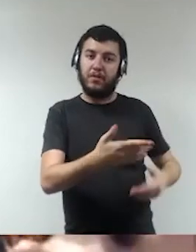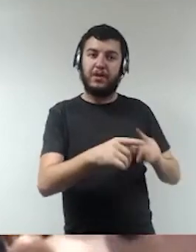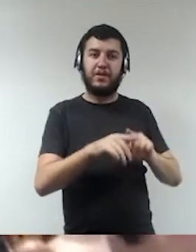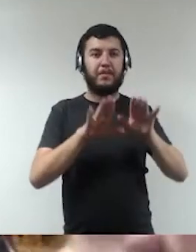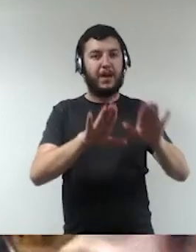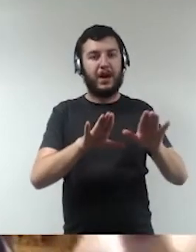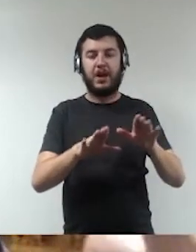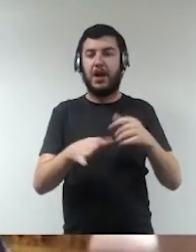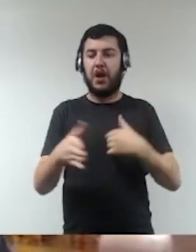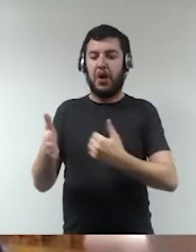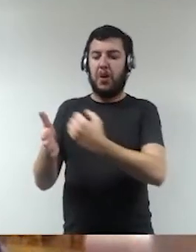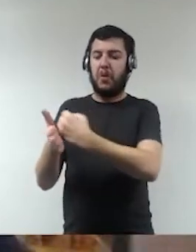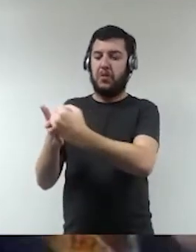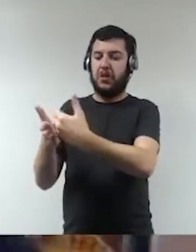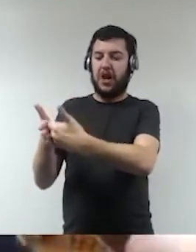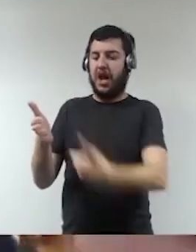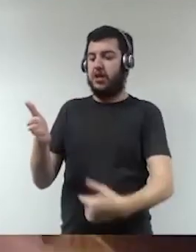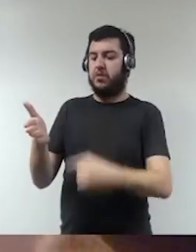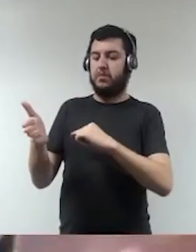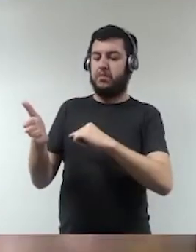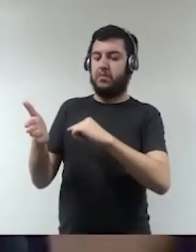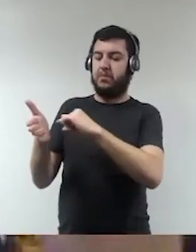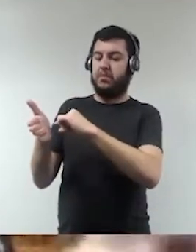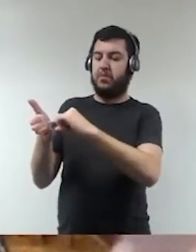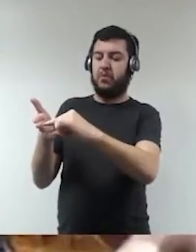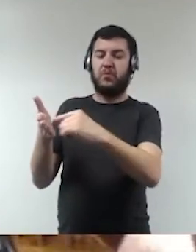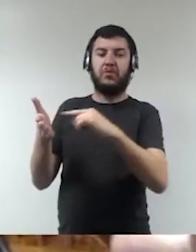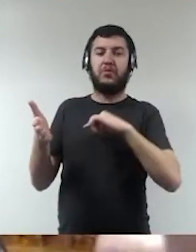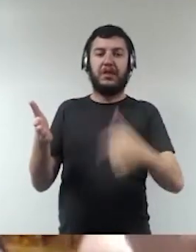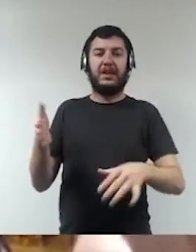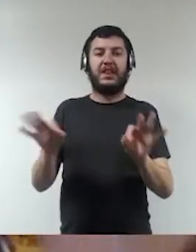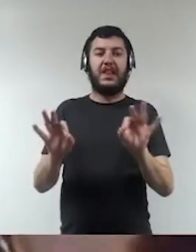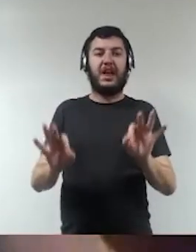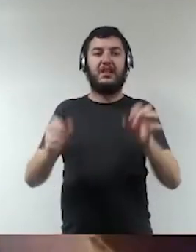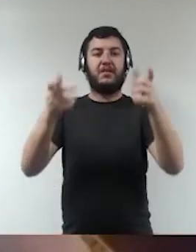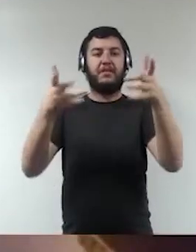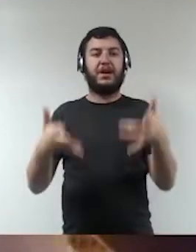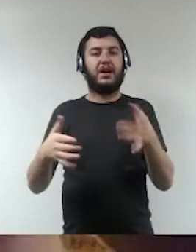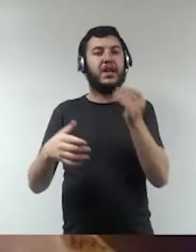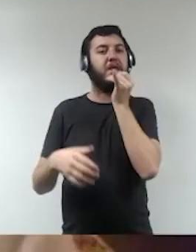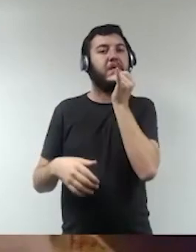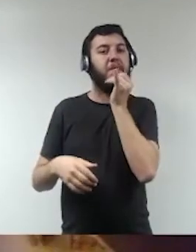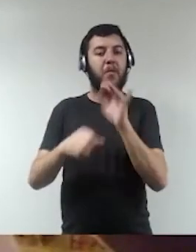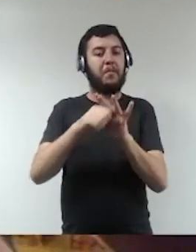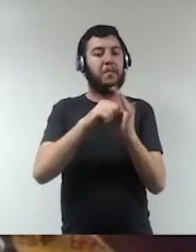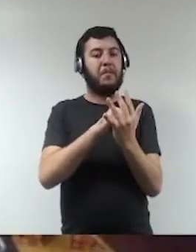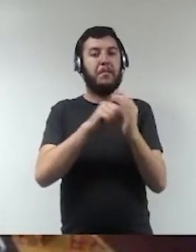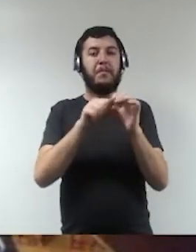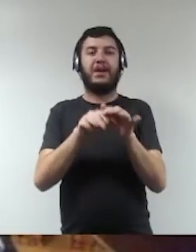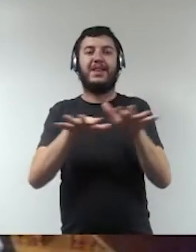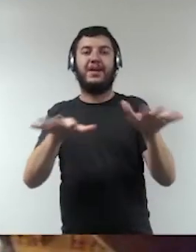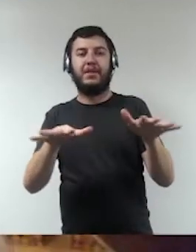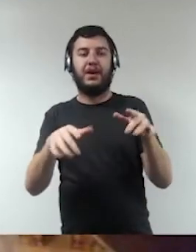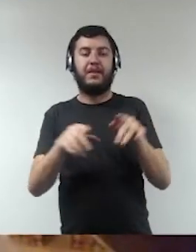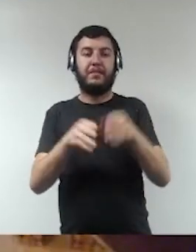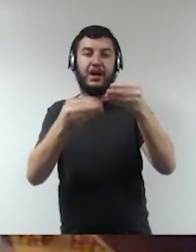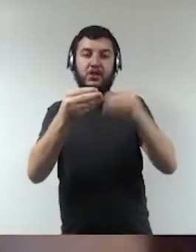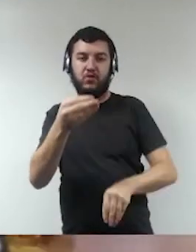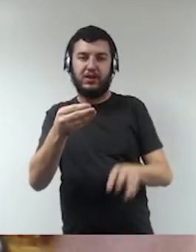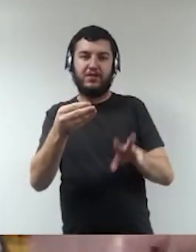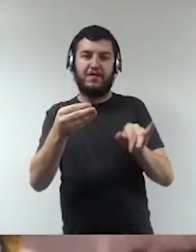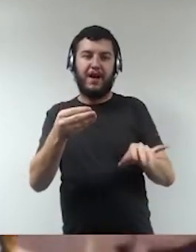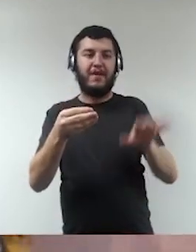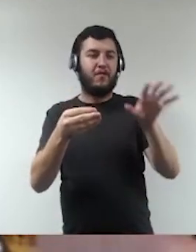um contrato que dissesse, em caso de pandemia, vamos dividir os prejuízos. Mas isso não significa que você não